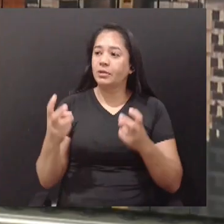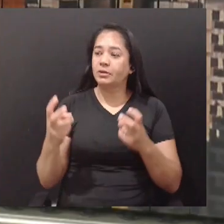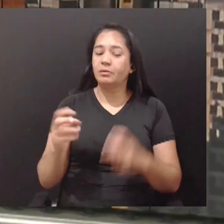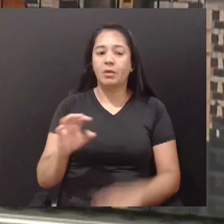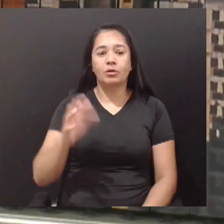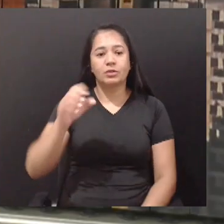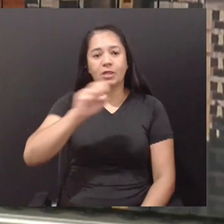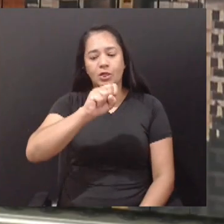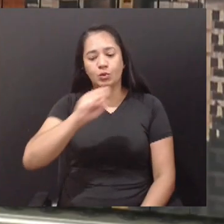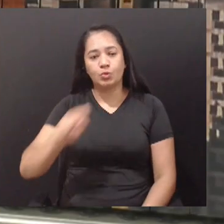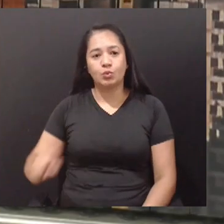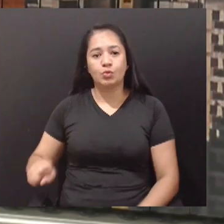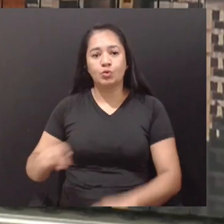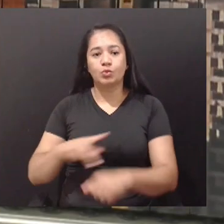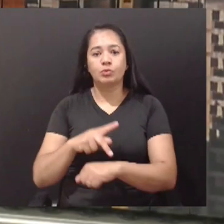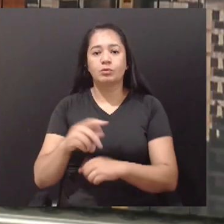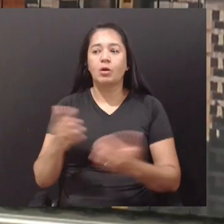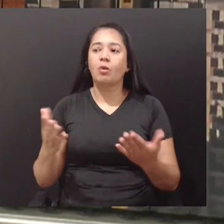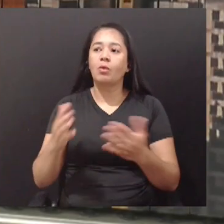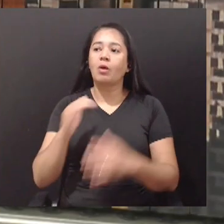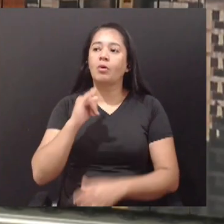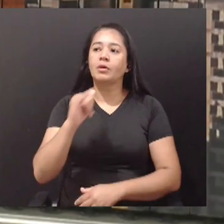qual é o recado, Décio?